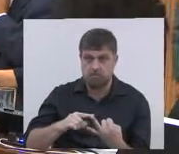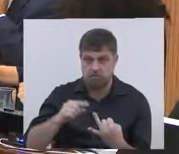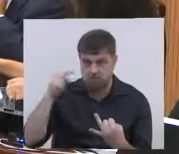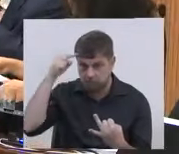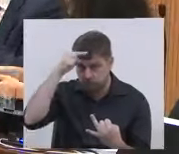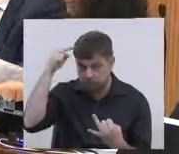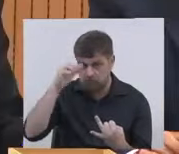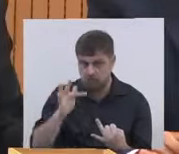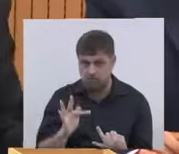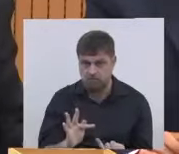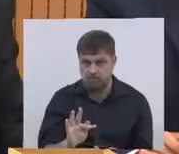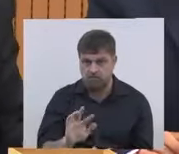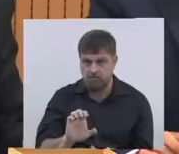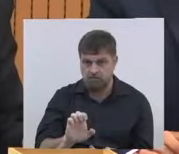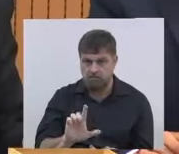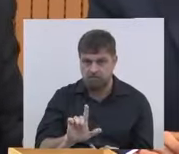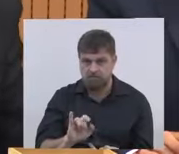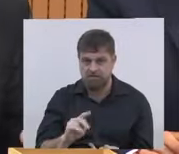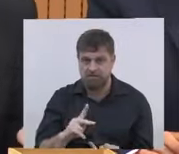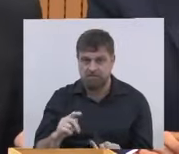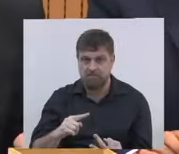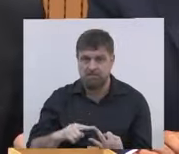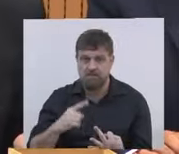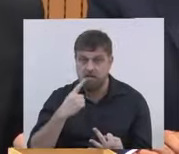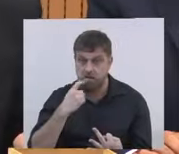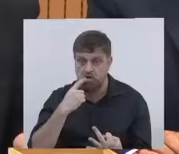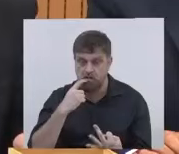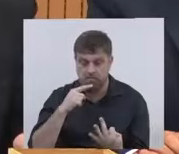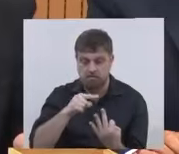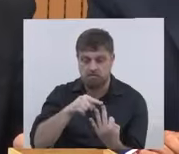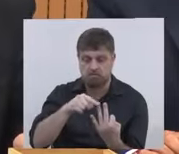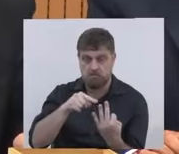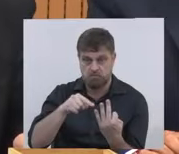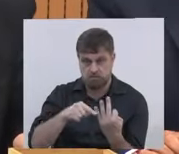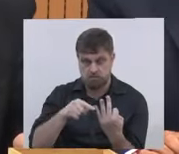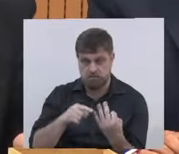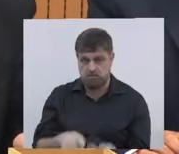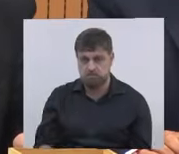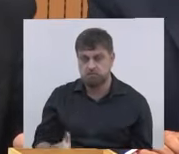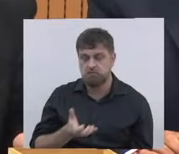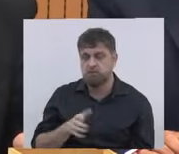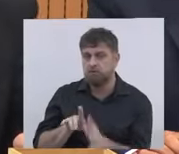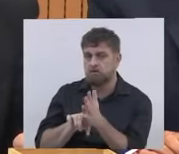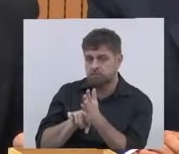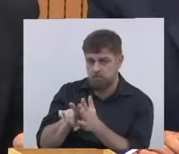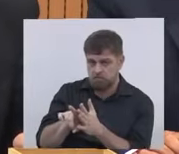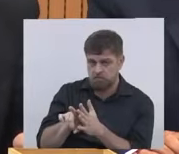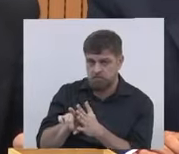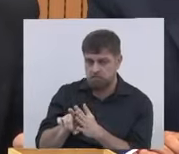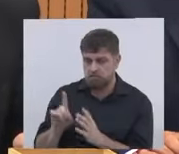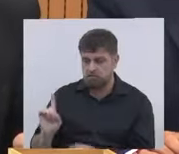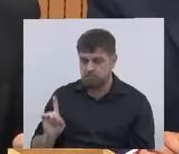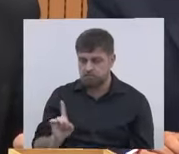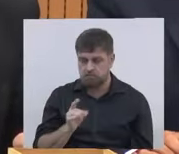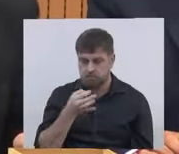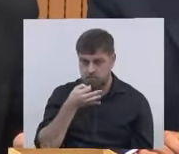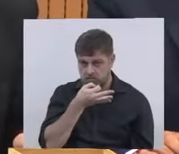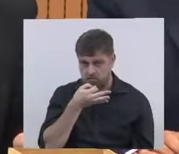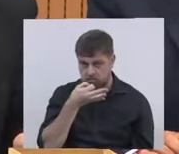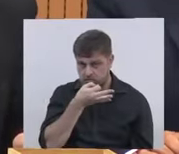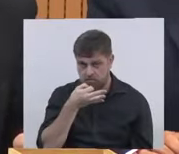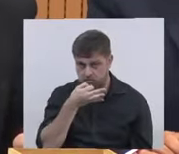Felipe Marquesi, vereador Gilberto Vermelho, que no microfone de